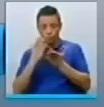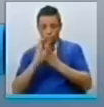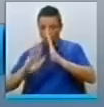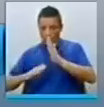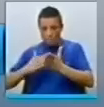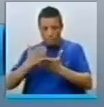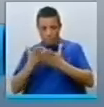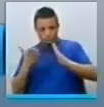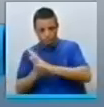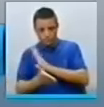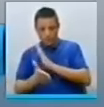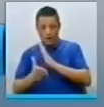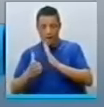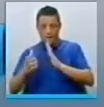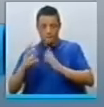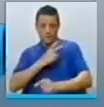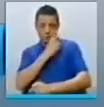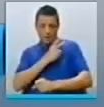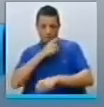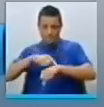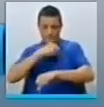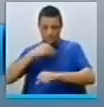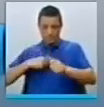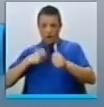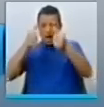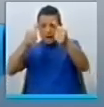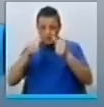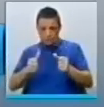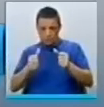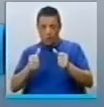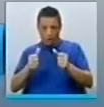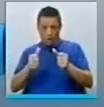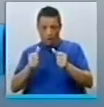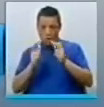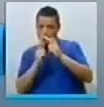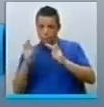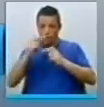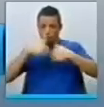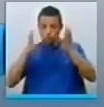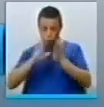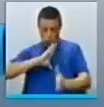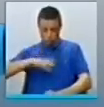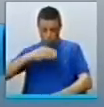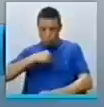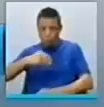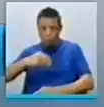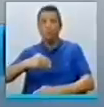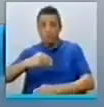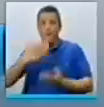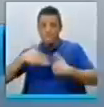a entrada na faculdade de medicina e de facto as classificações têm sido muito elevadas são elevadas em todo o mundo e de facto é um curso